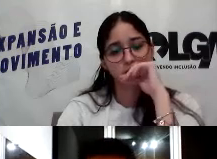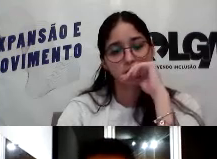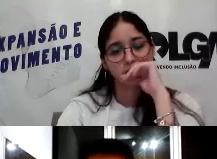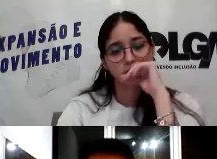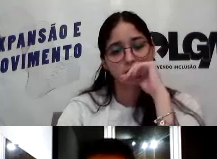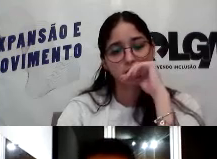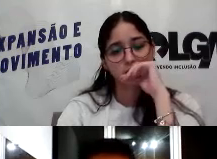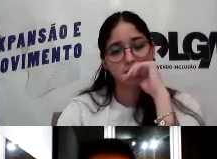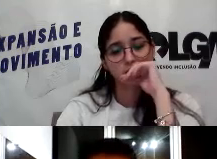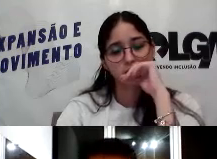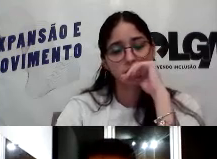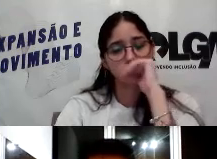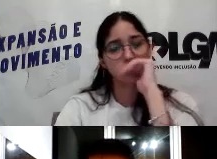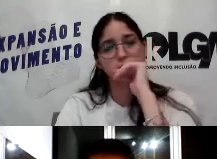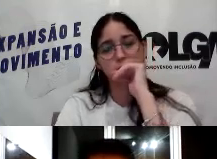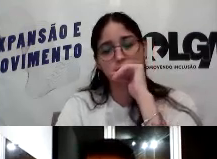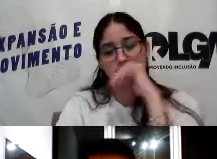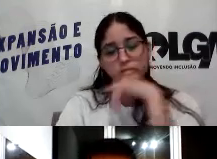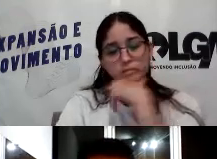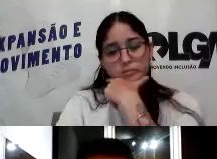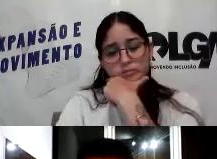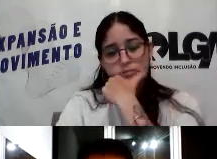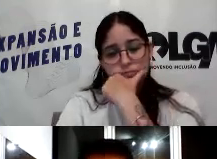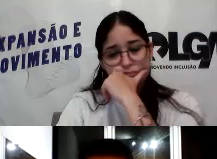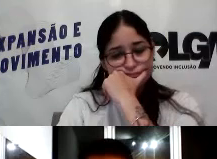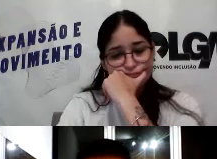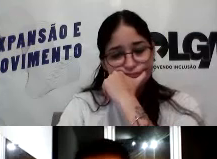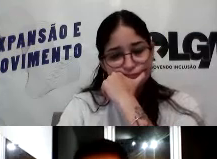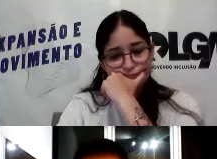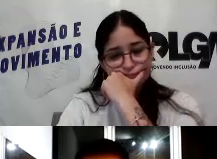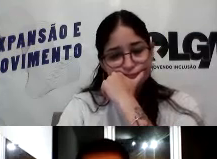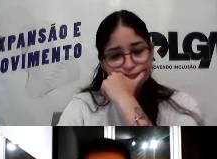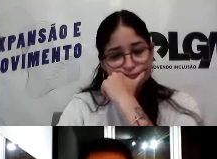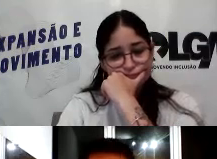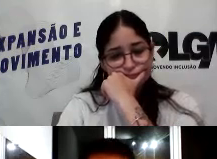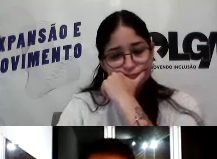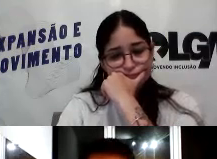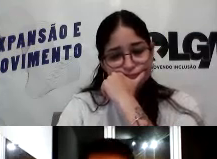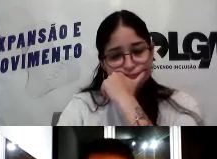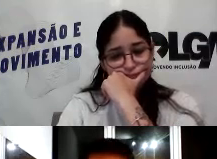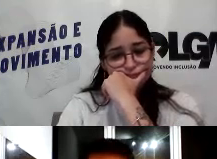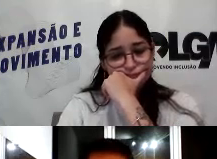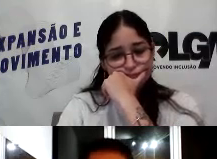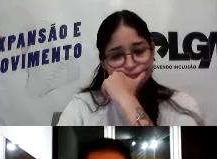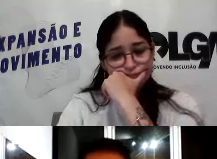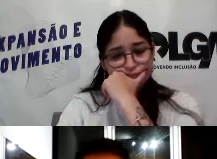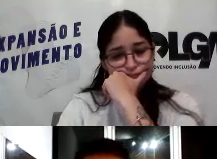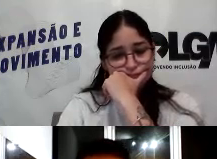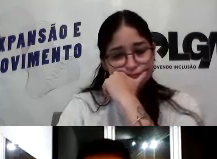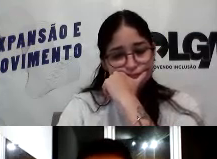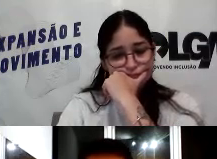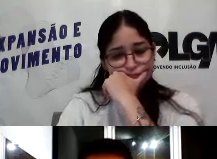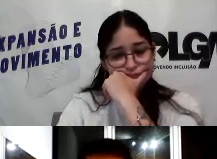de saúde, o Apgar e o peso, eles estão muito bons. Então, o Felipe aparentemente é uma criança bem